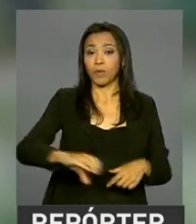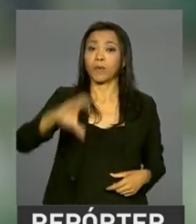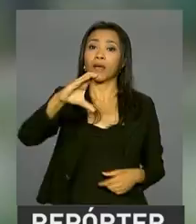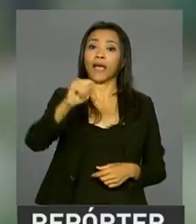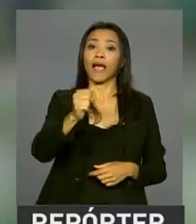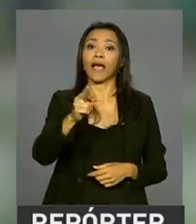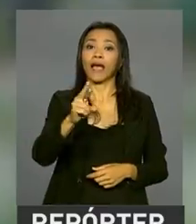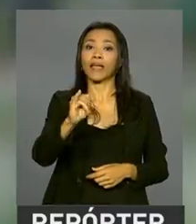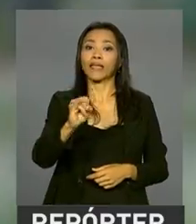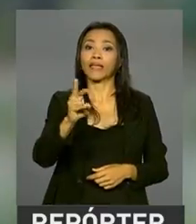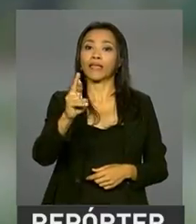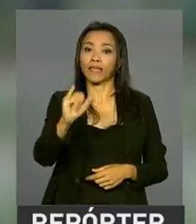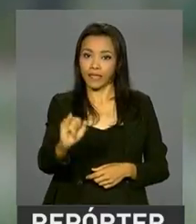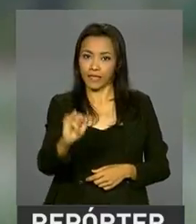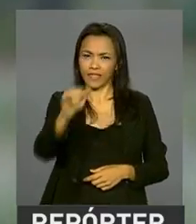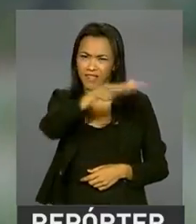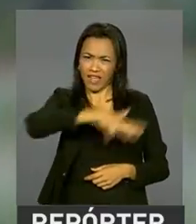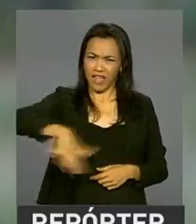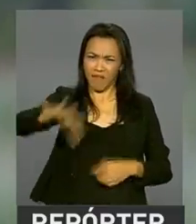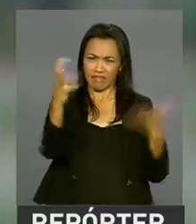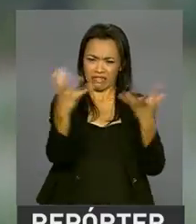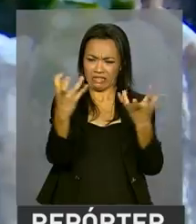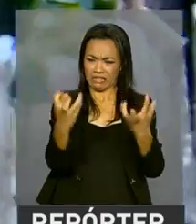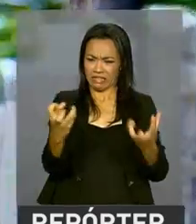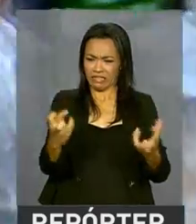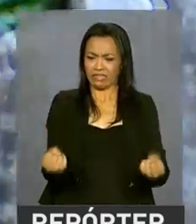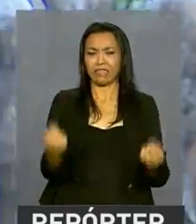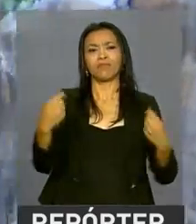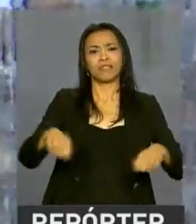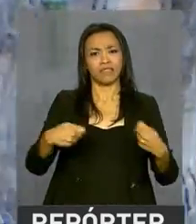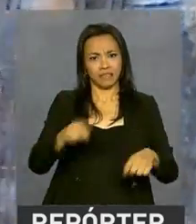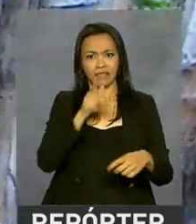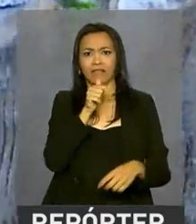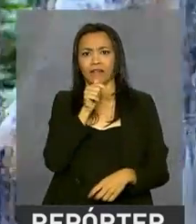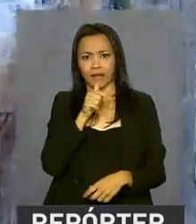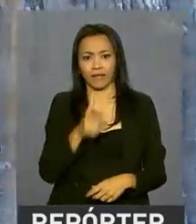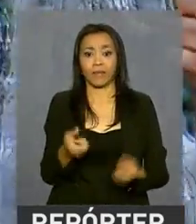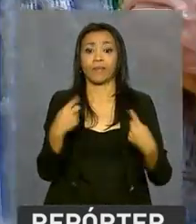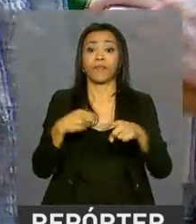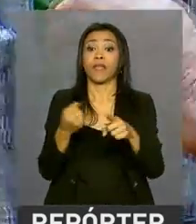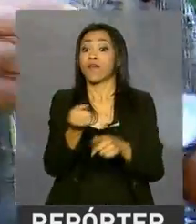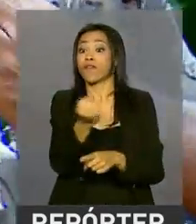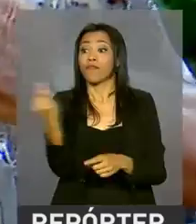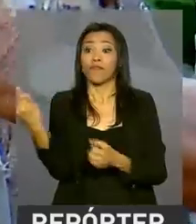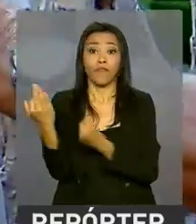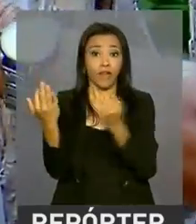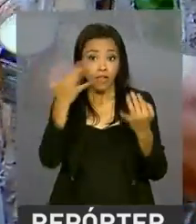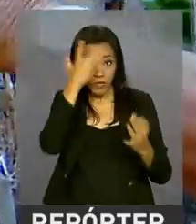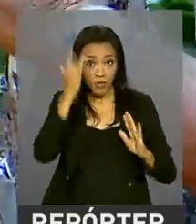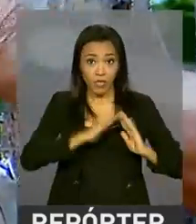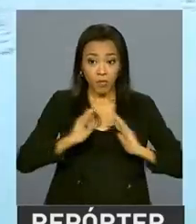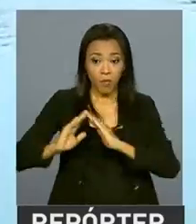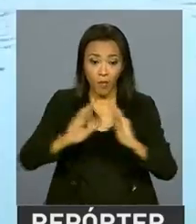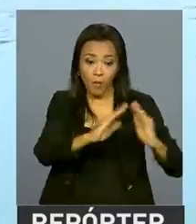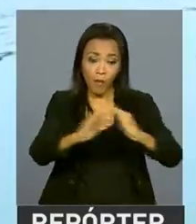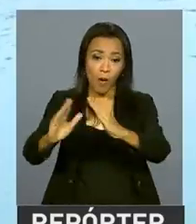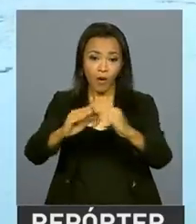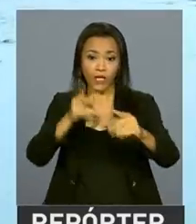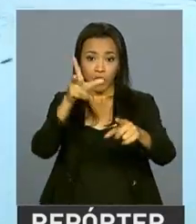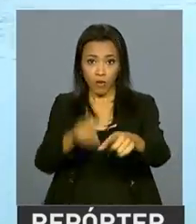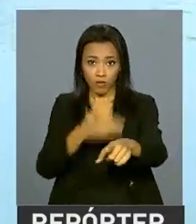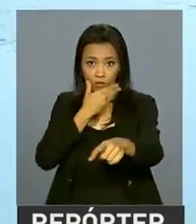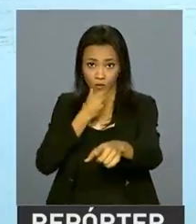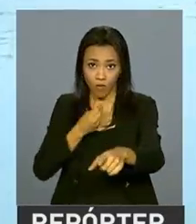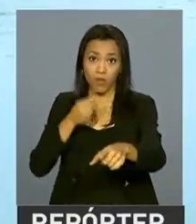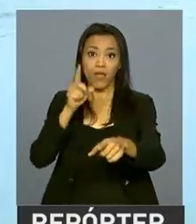um Cariri seco, um Cariri que é decadente de água. Mas para muitos moradores da região, como o seu Pedro, a chegada